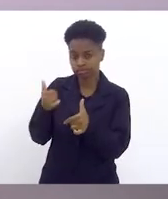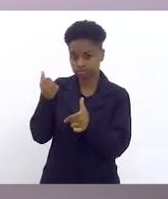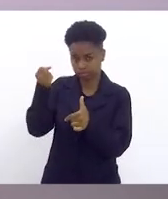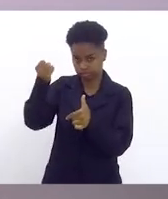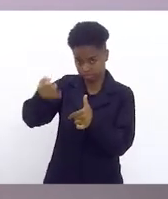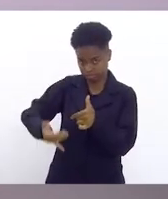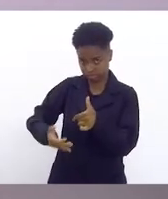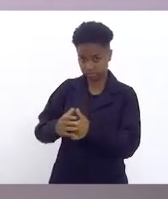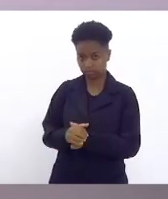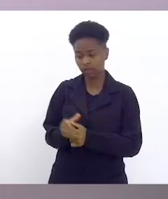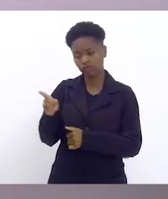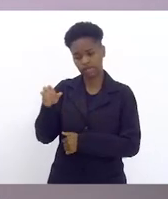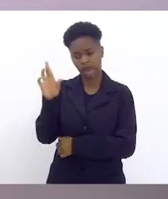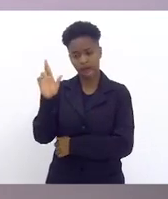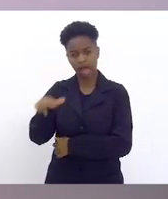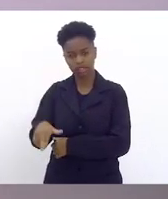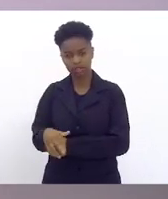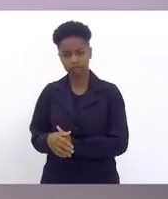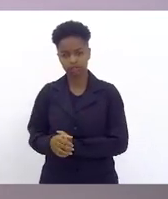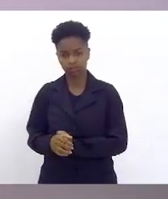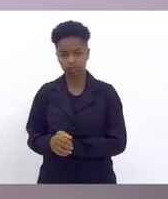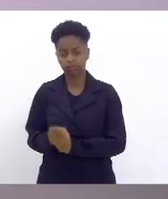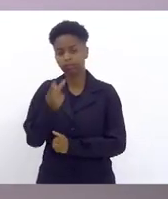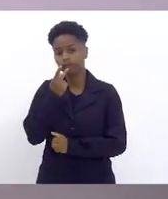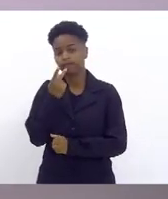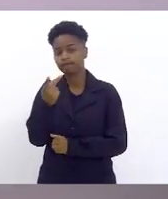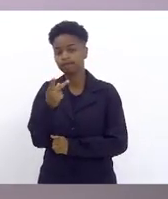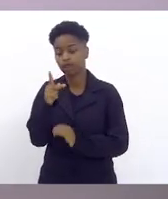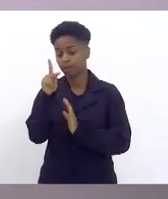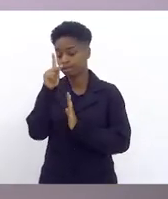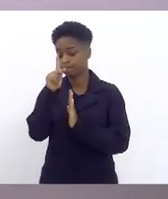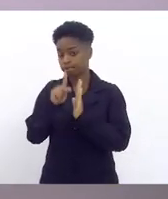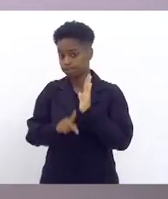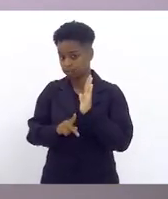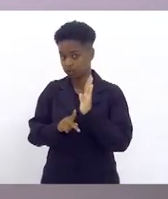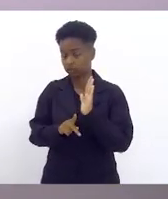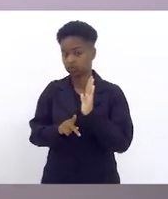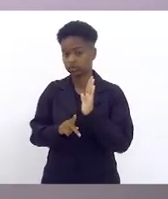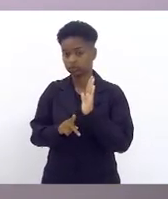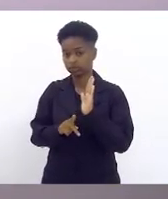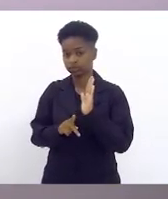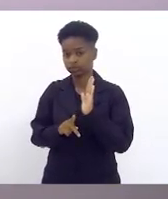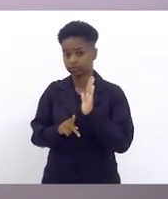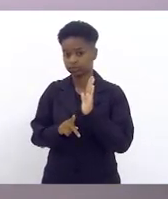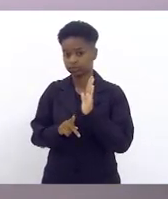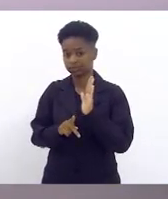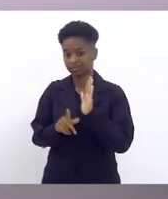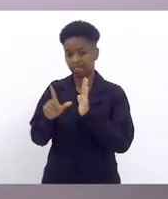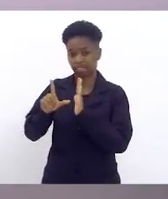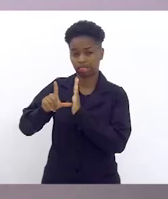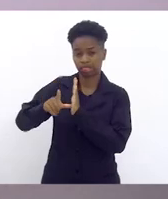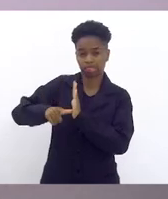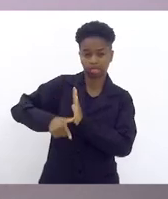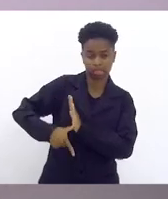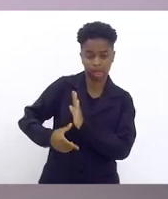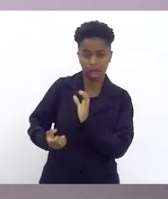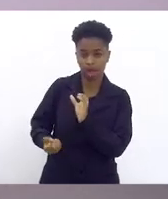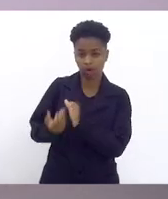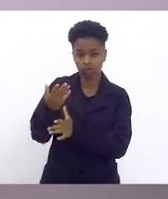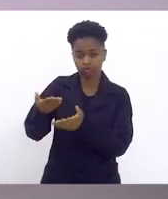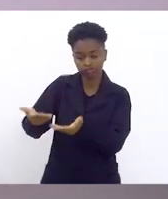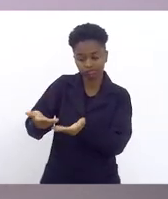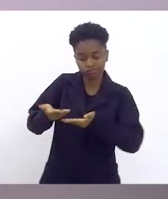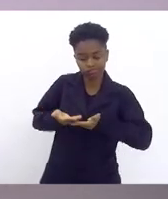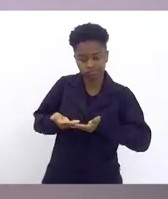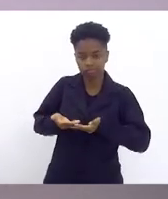vossa excelência tem razão quando diz que esse projeto veio é muito tardiamente para esta